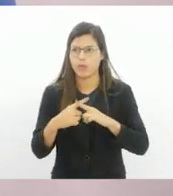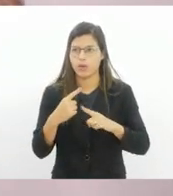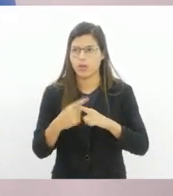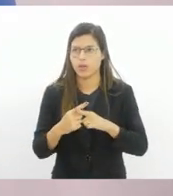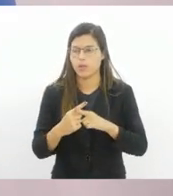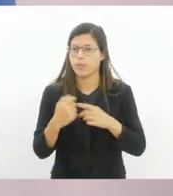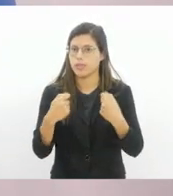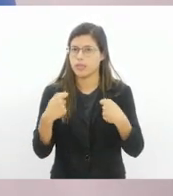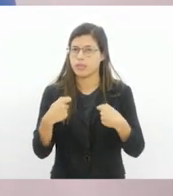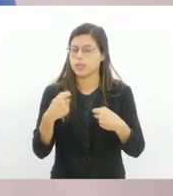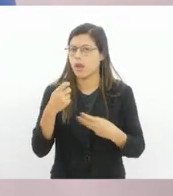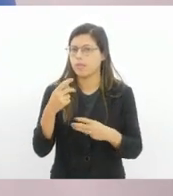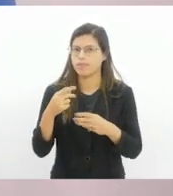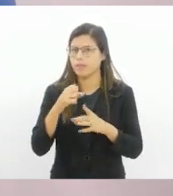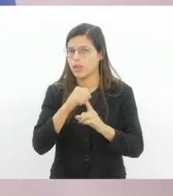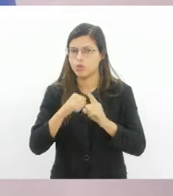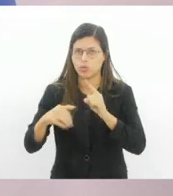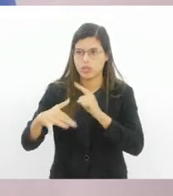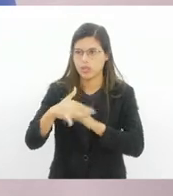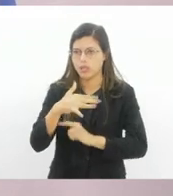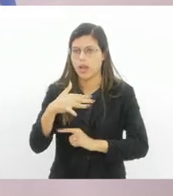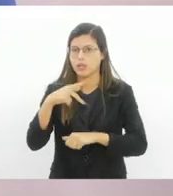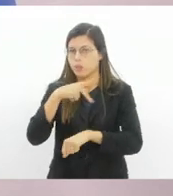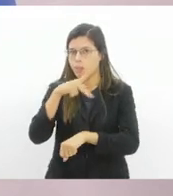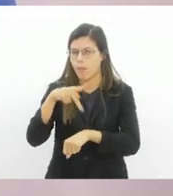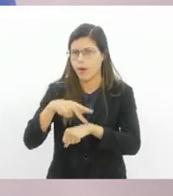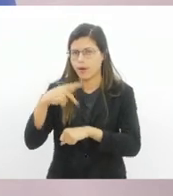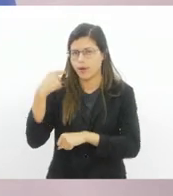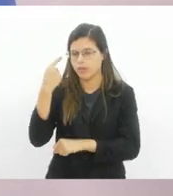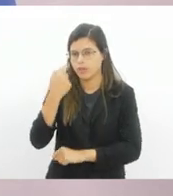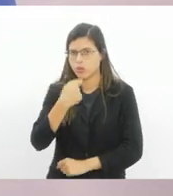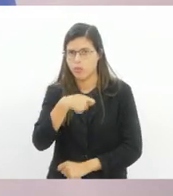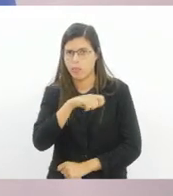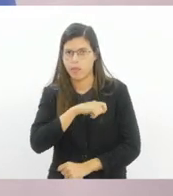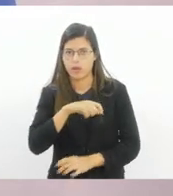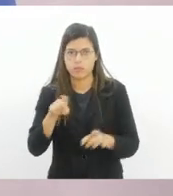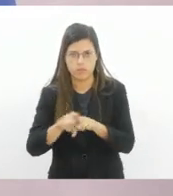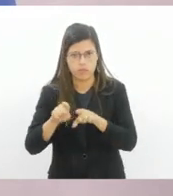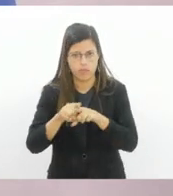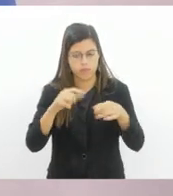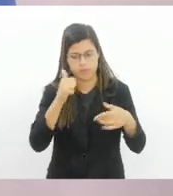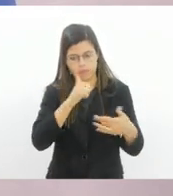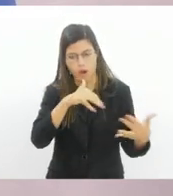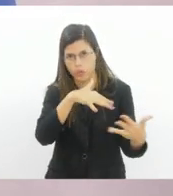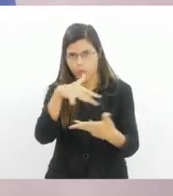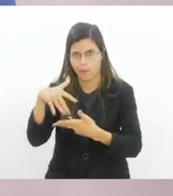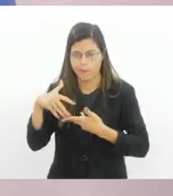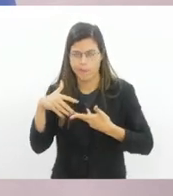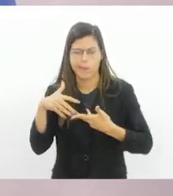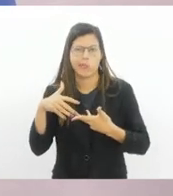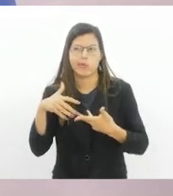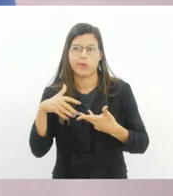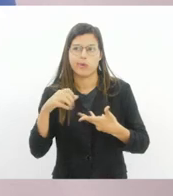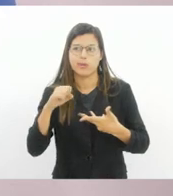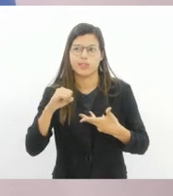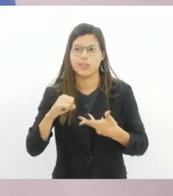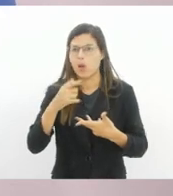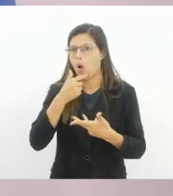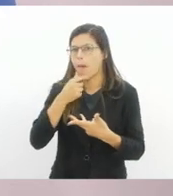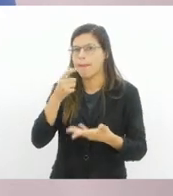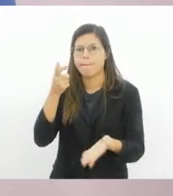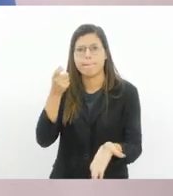uma sociedade, não só para a Espanha, mas para o mundo inteiro, para as mulheres do mundo inteiro, que se esse homem